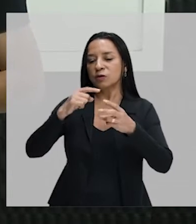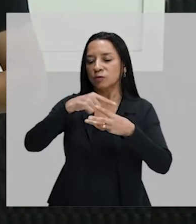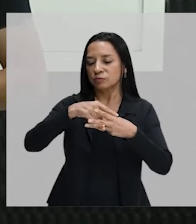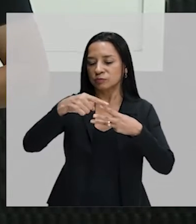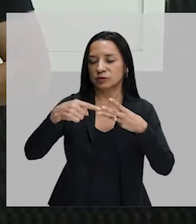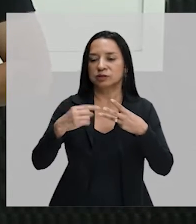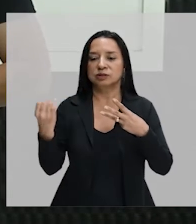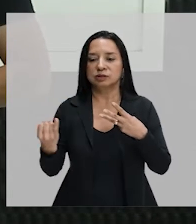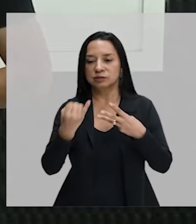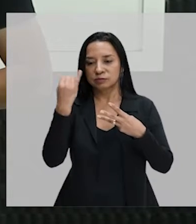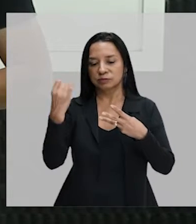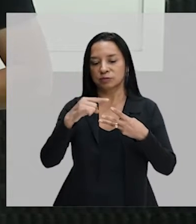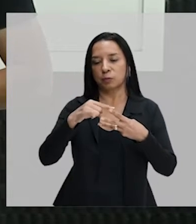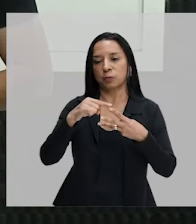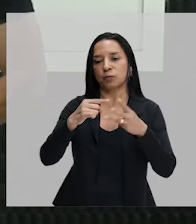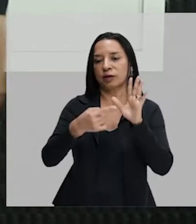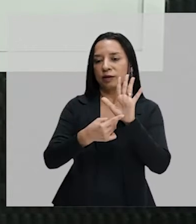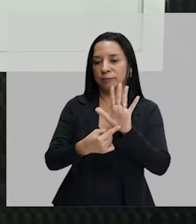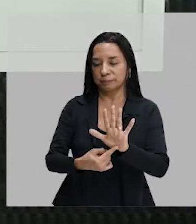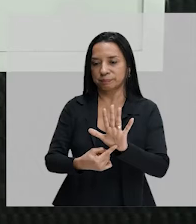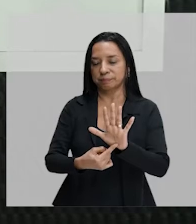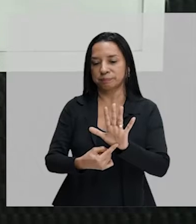arte: representar,